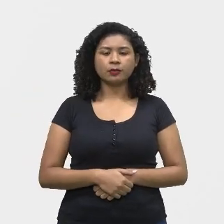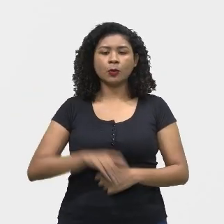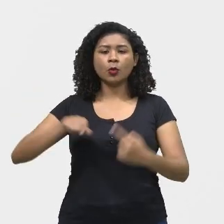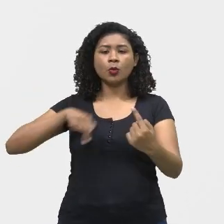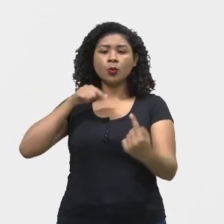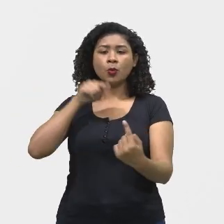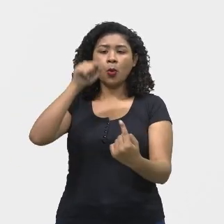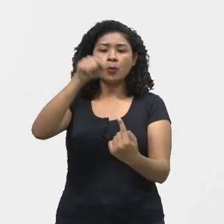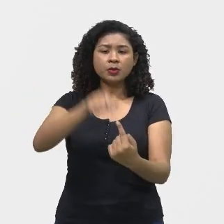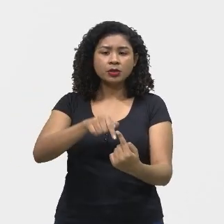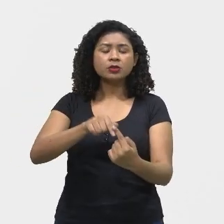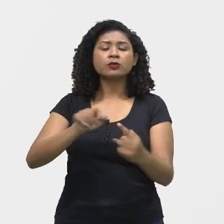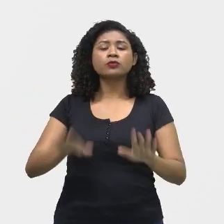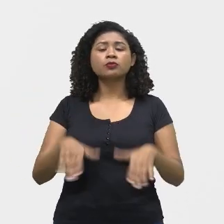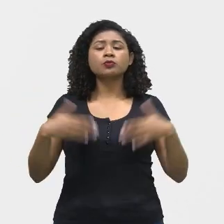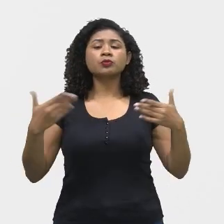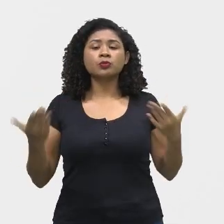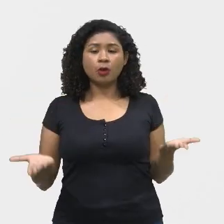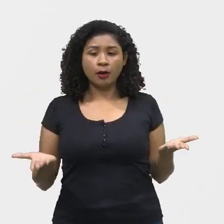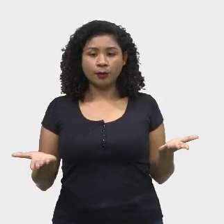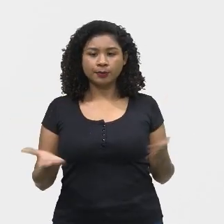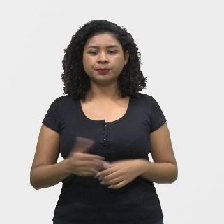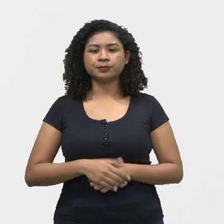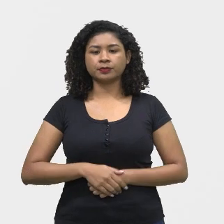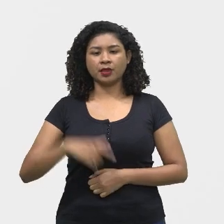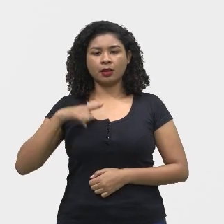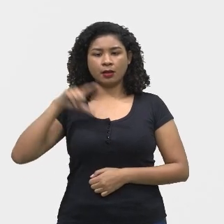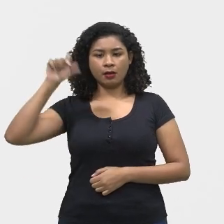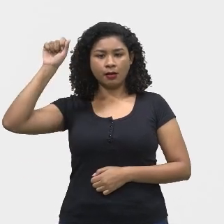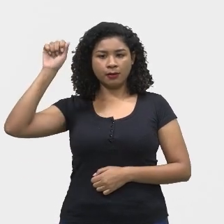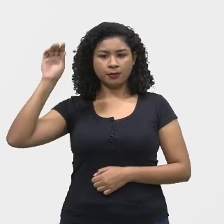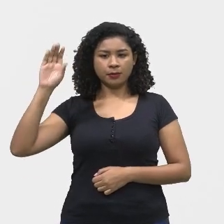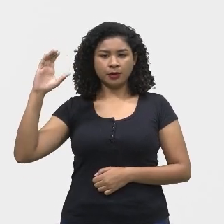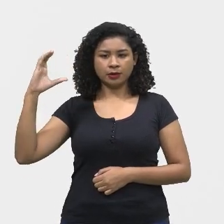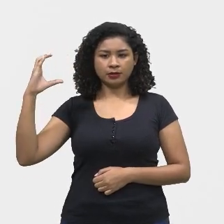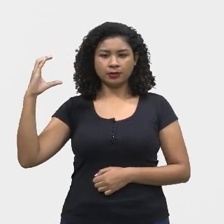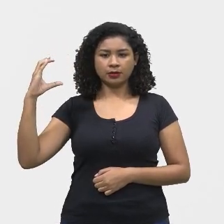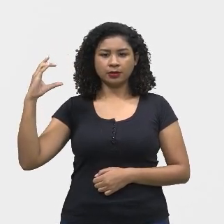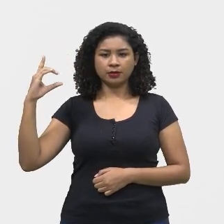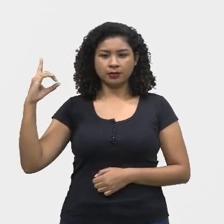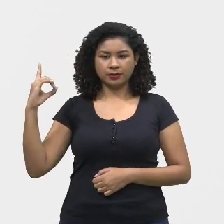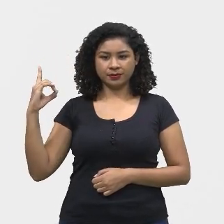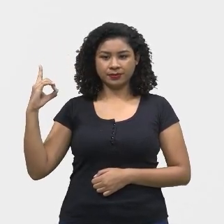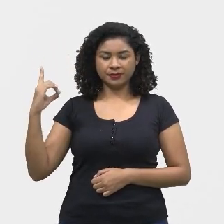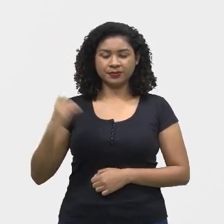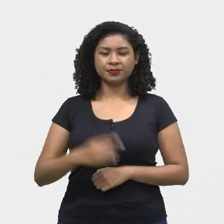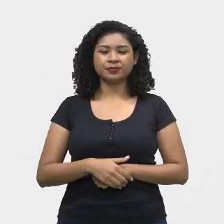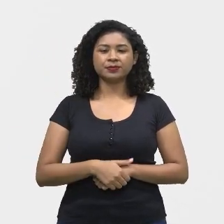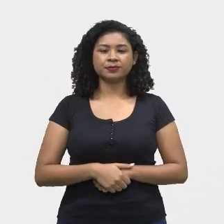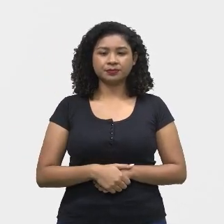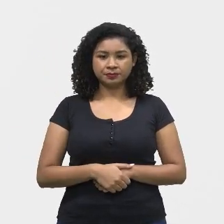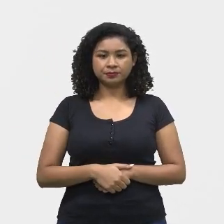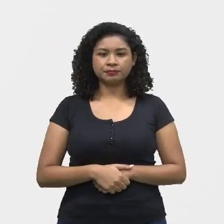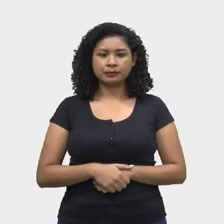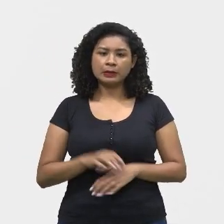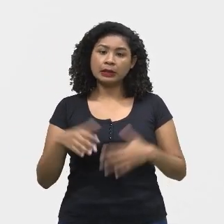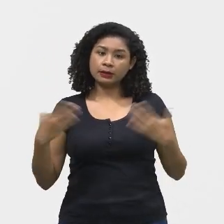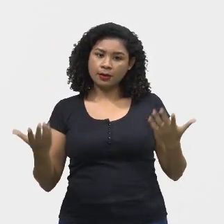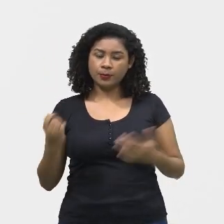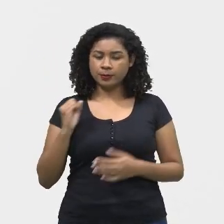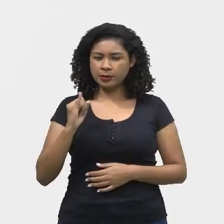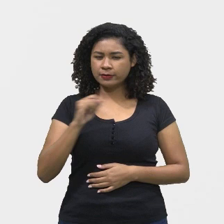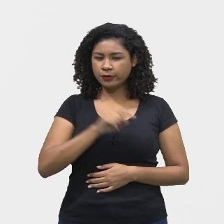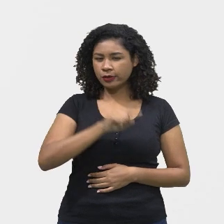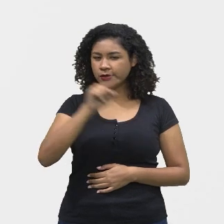como objetivo, aí nós temos aí a alternativa A, B, C e D, e quem escolheu